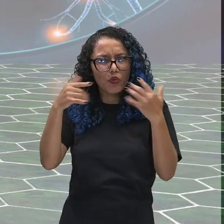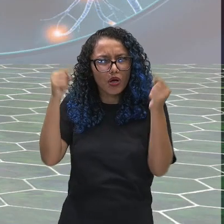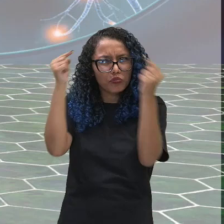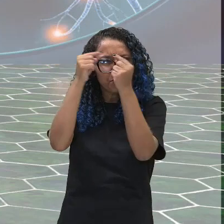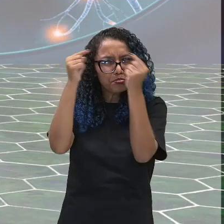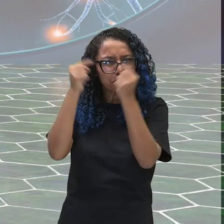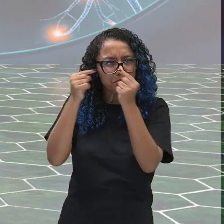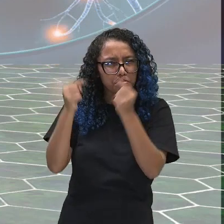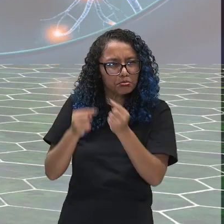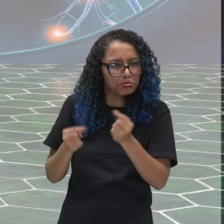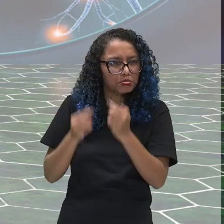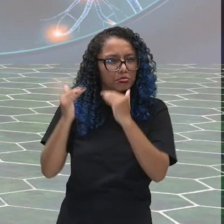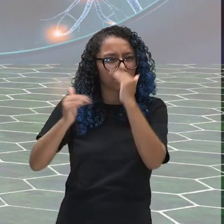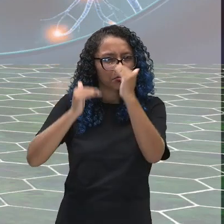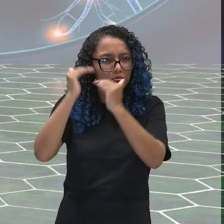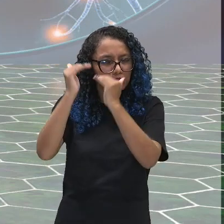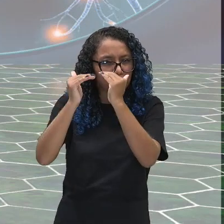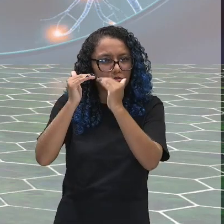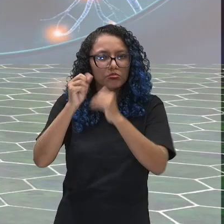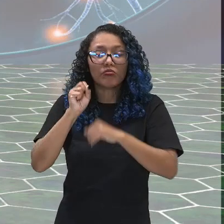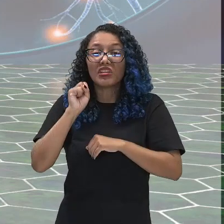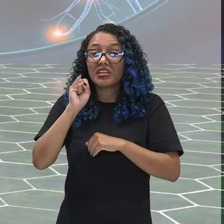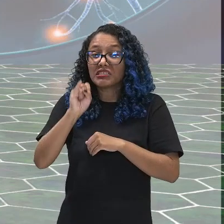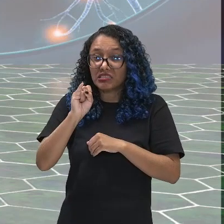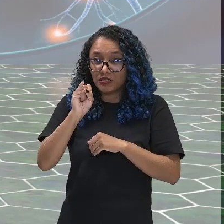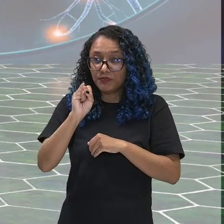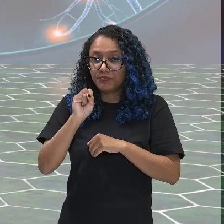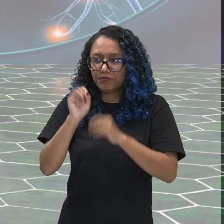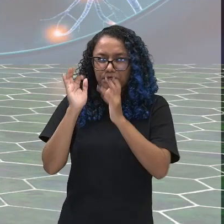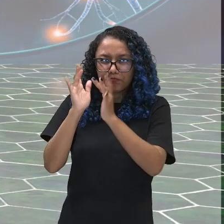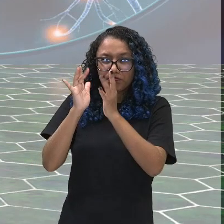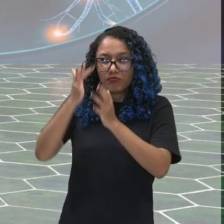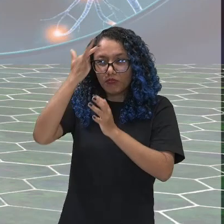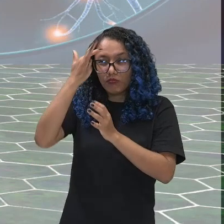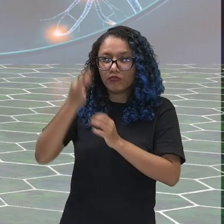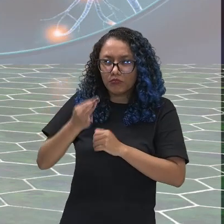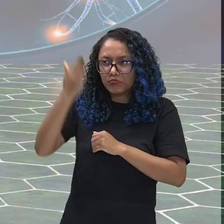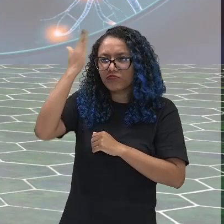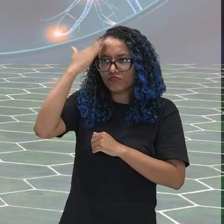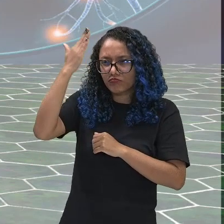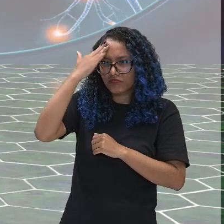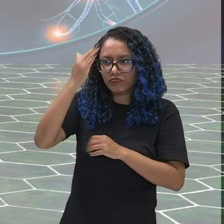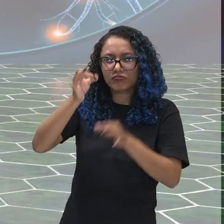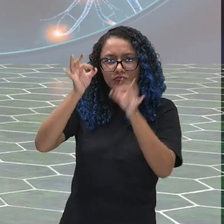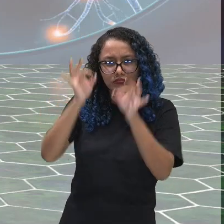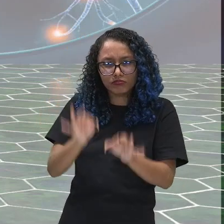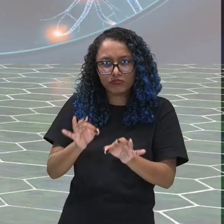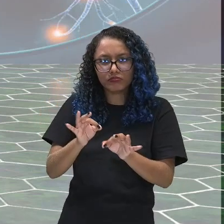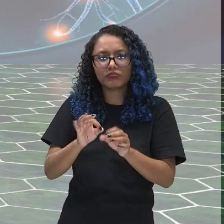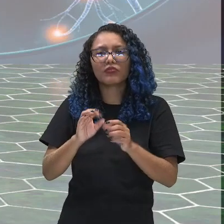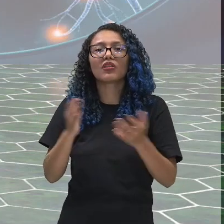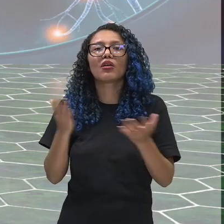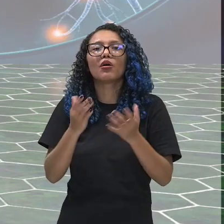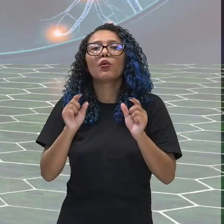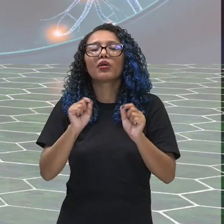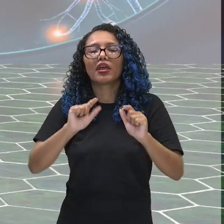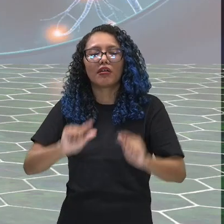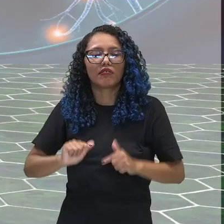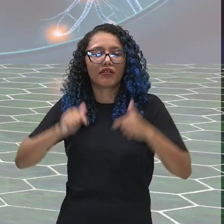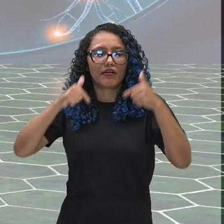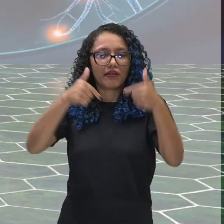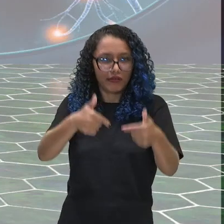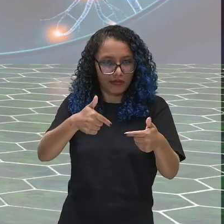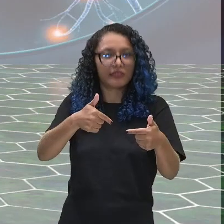do processamento e do comando de resposta que deve ser executado, né? E aí eu vou voltar ao exemplo que eu comentei